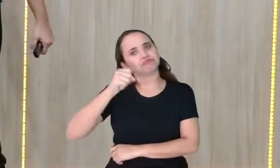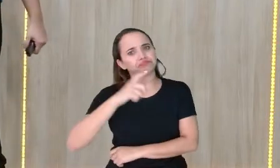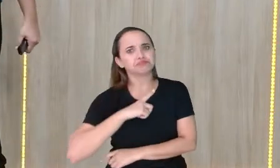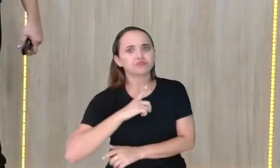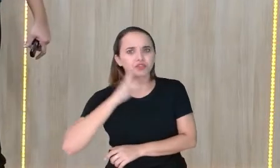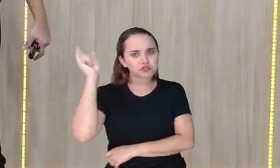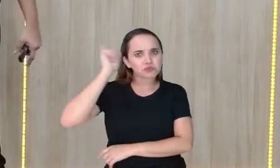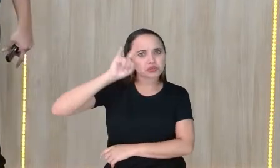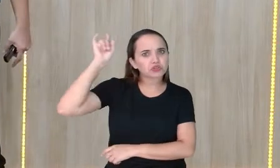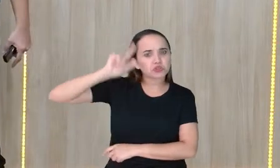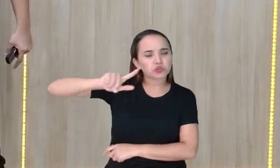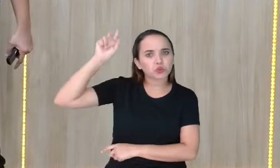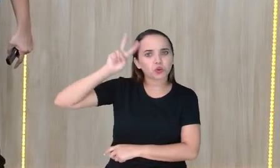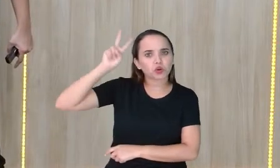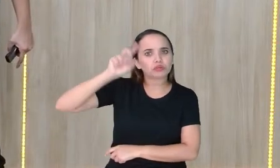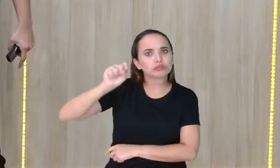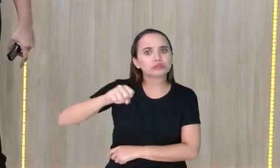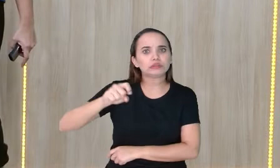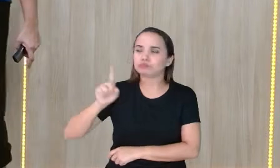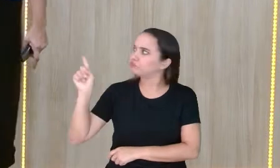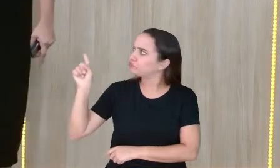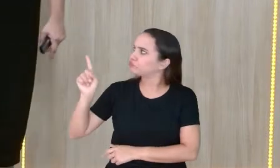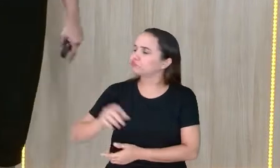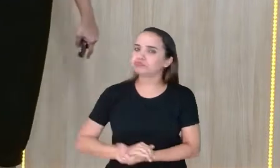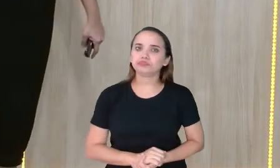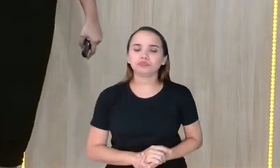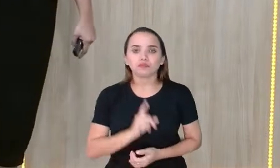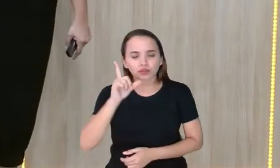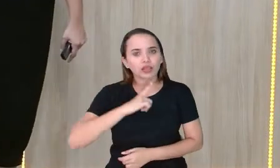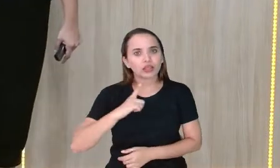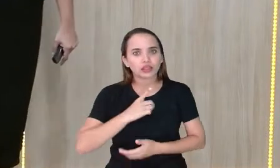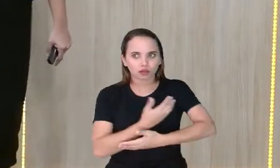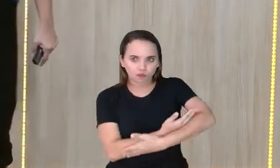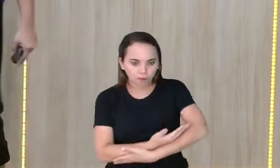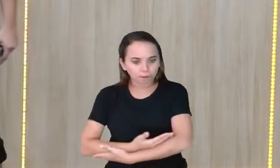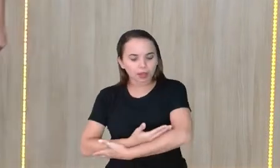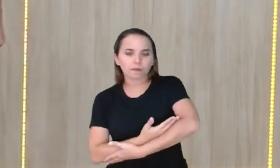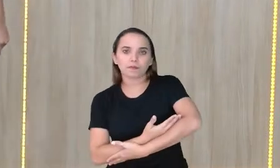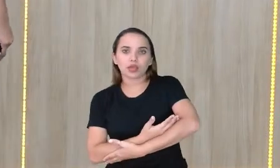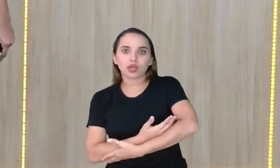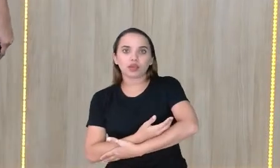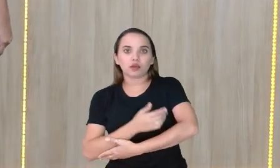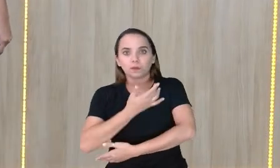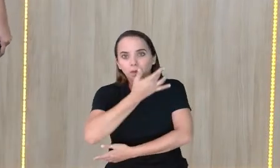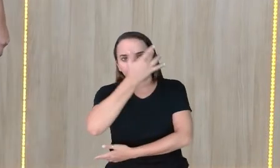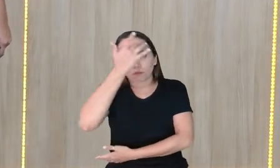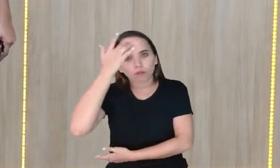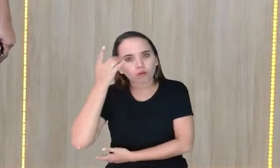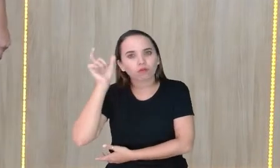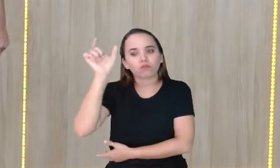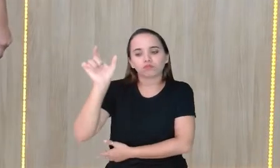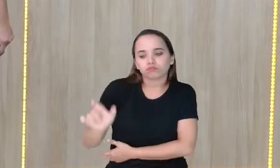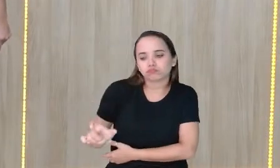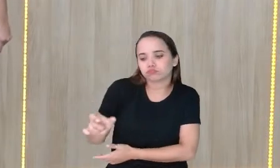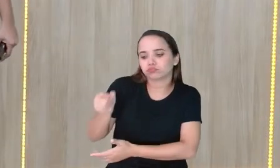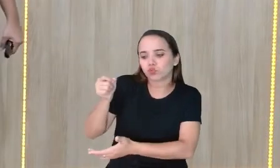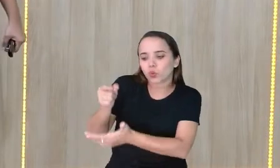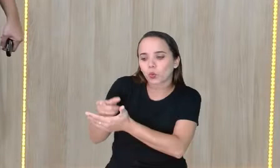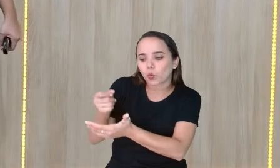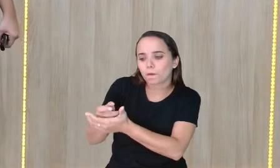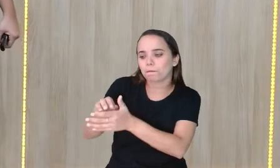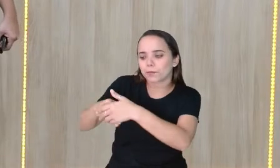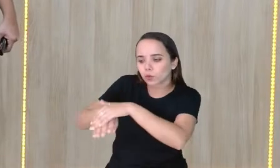bebê. Bebê este é o bebê para o qual foram comprados sapatos. E estes sapatos nunca